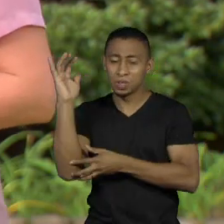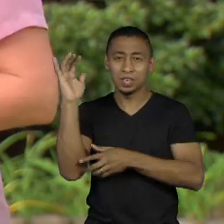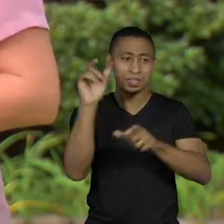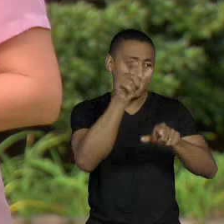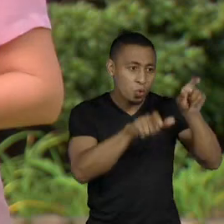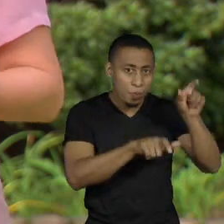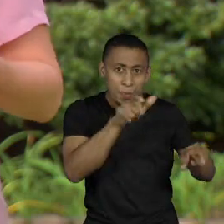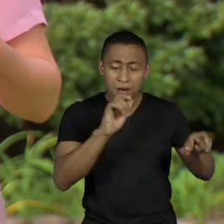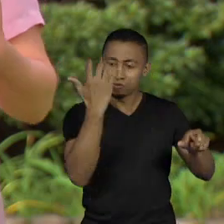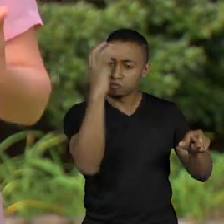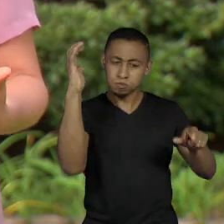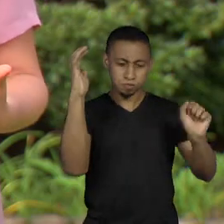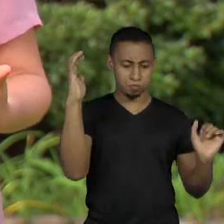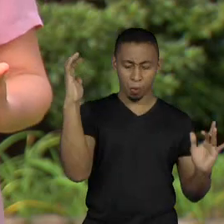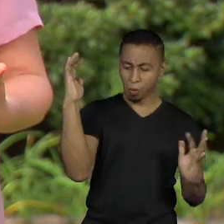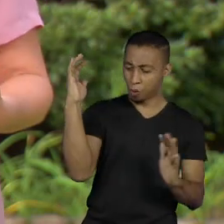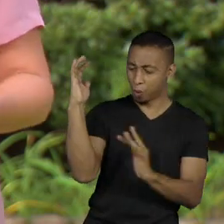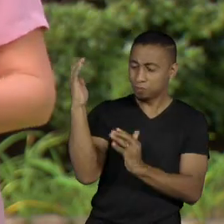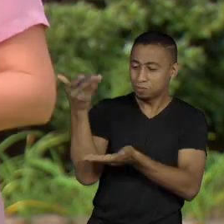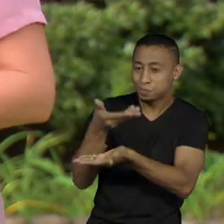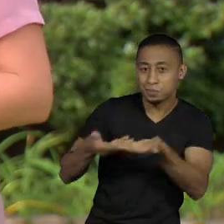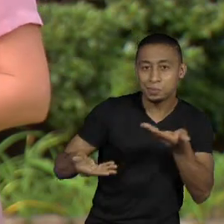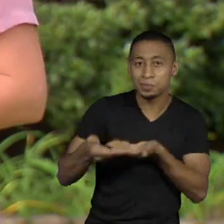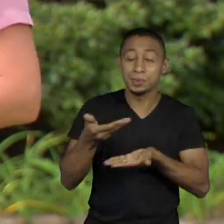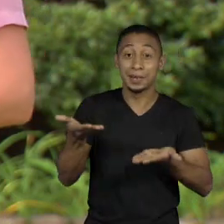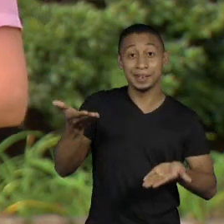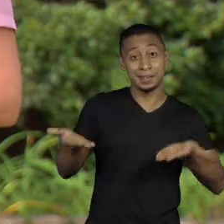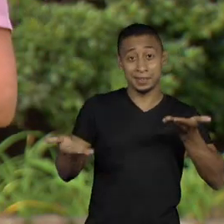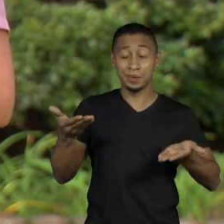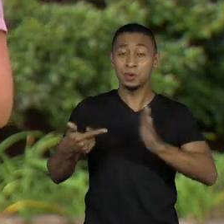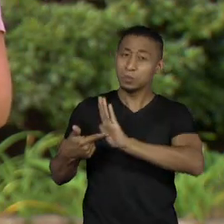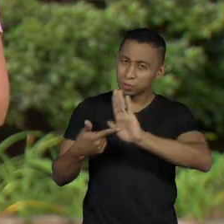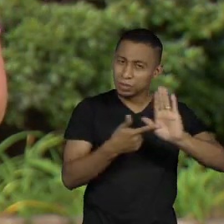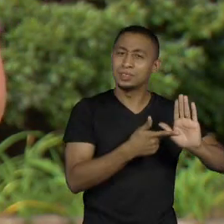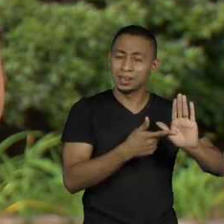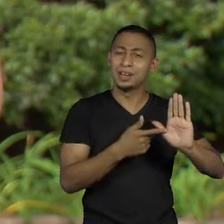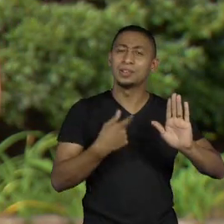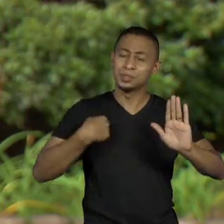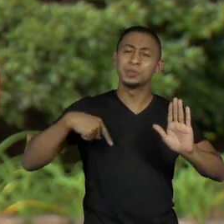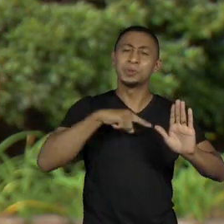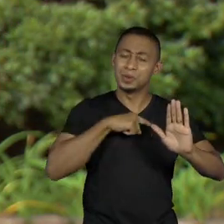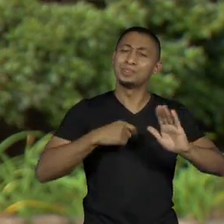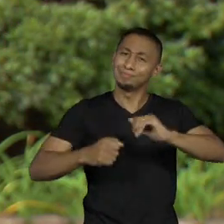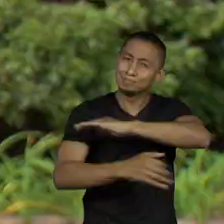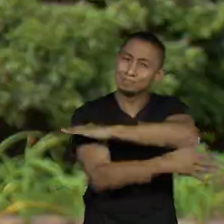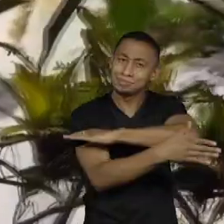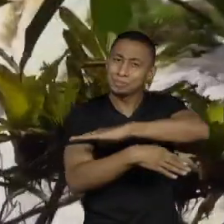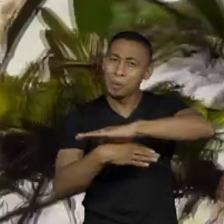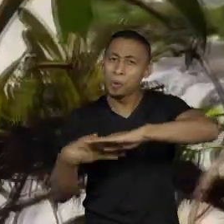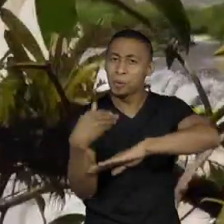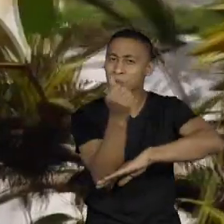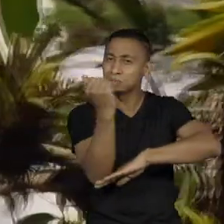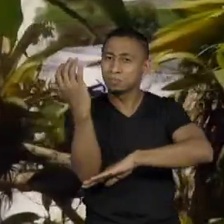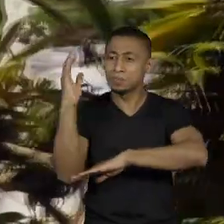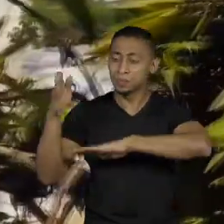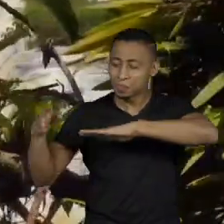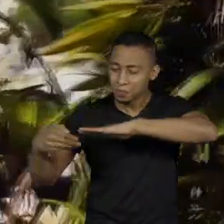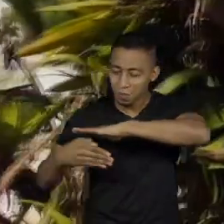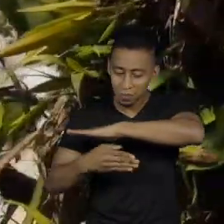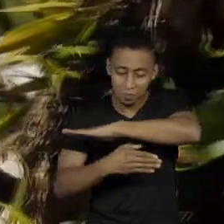do projeto é chamar a atenção para a perda da nossa rica biodiversidade.